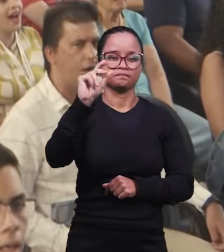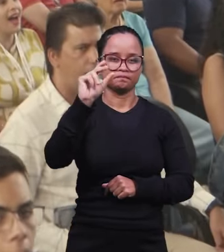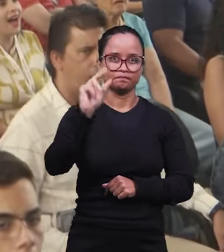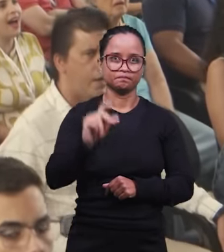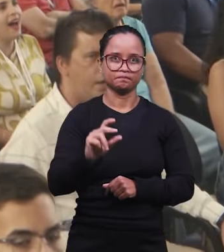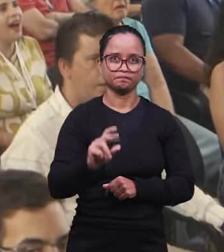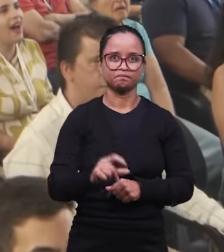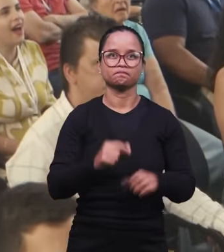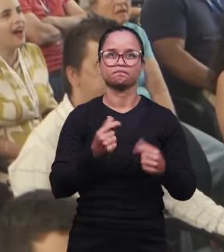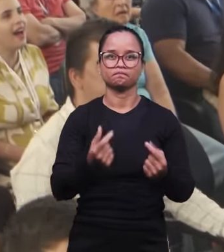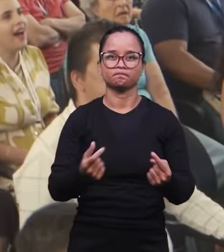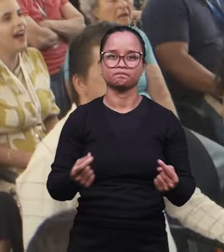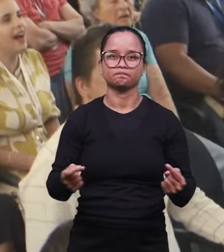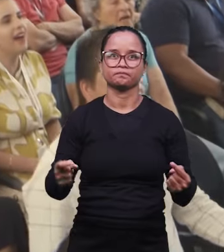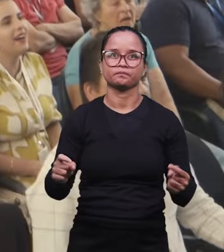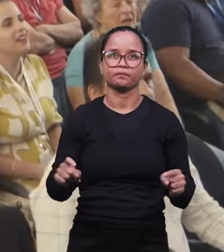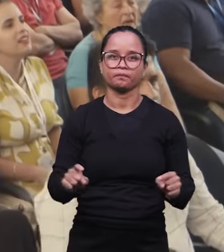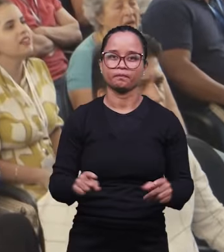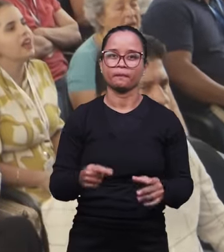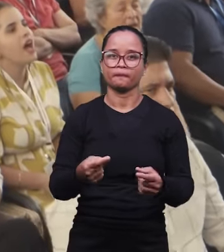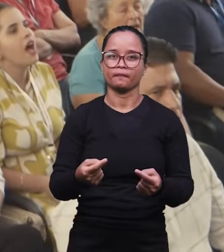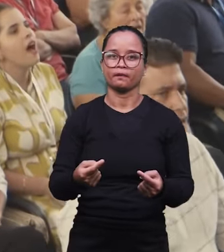proclamar.